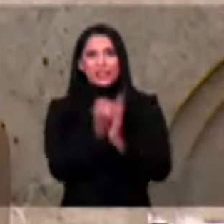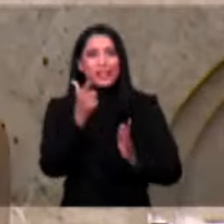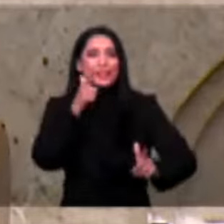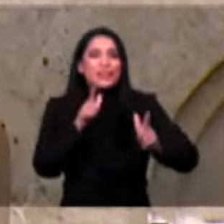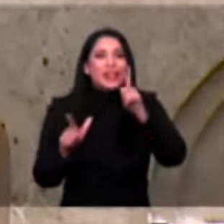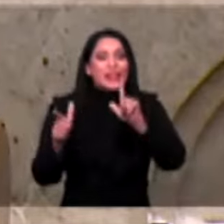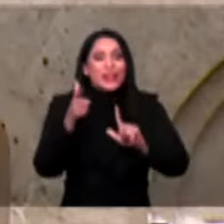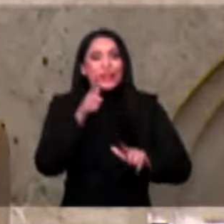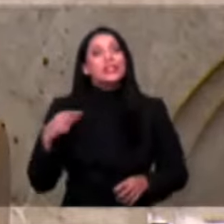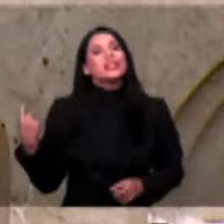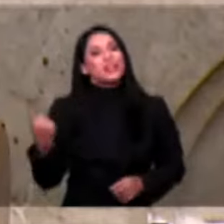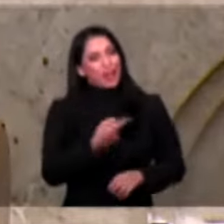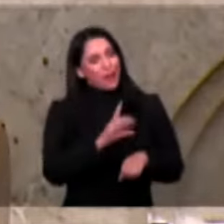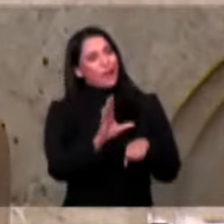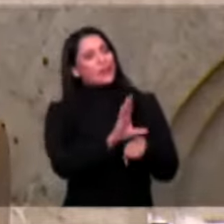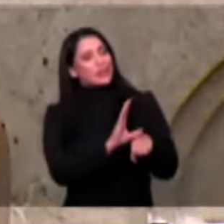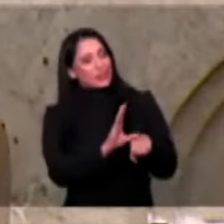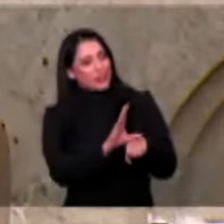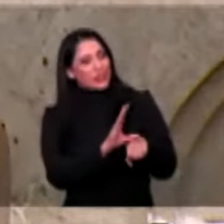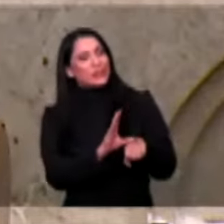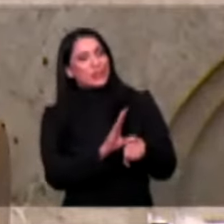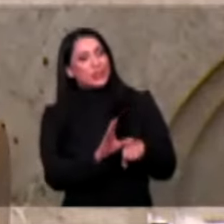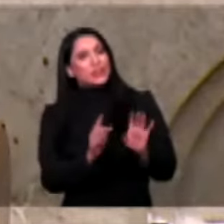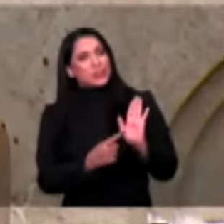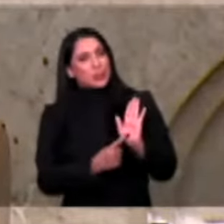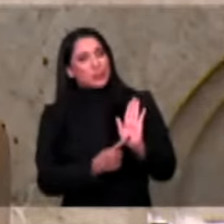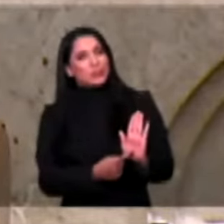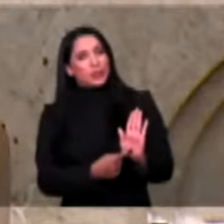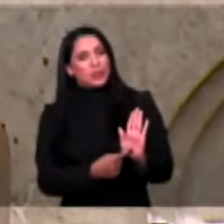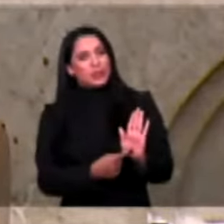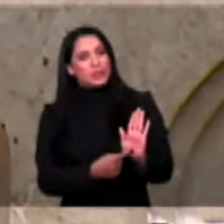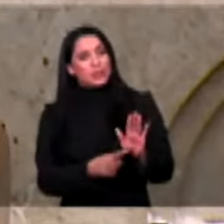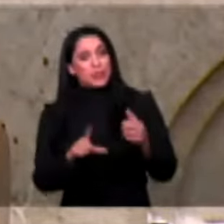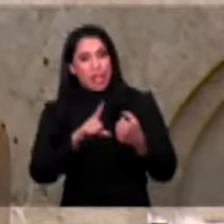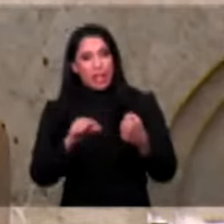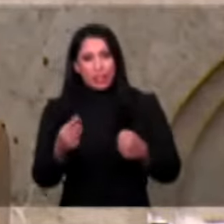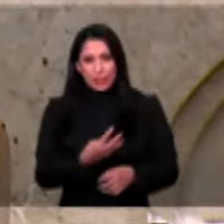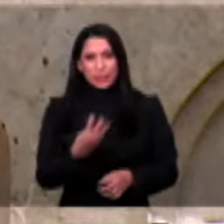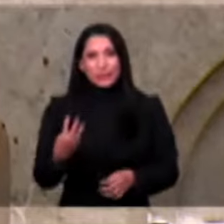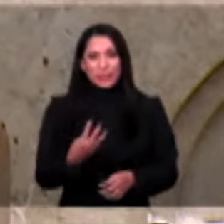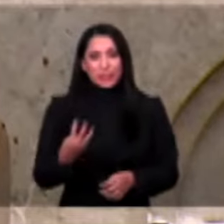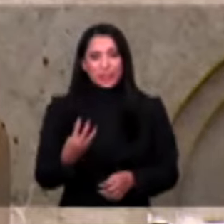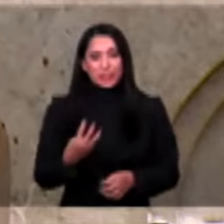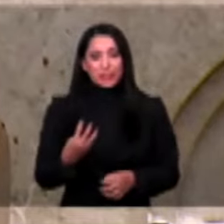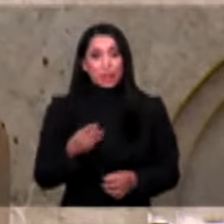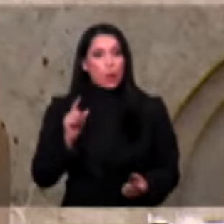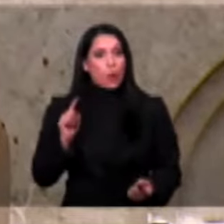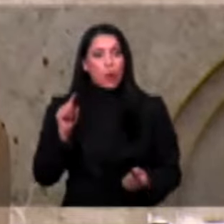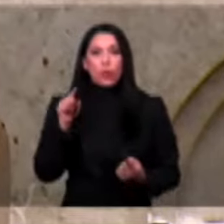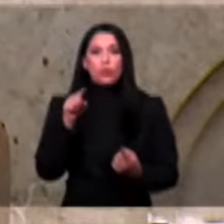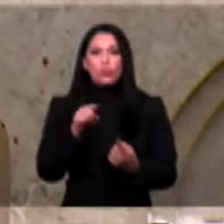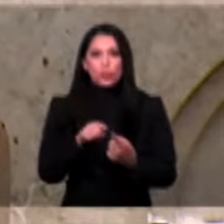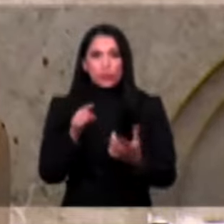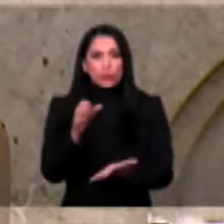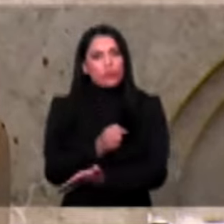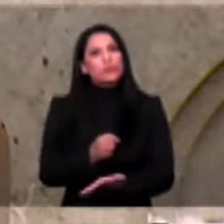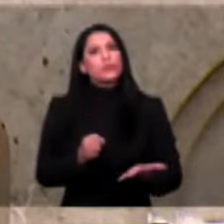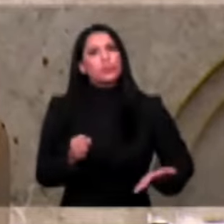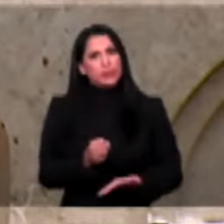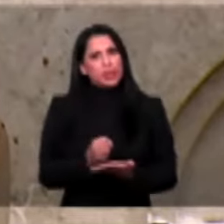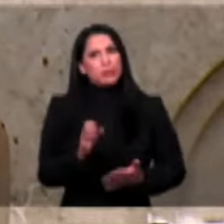do que a nossa Constituição aponta em seu artigo 3º como objetivos fundamentais